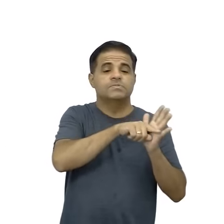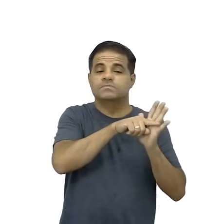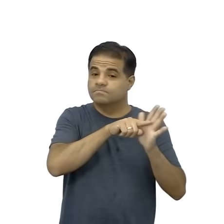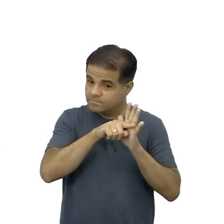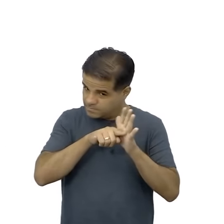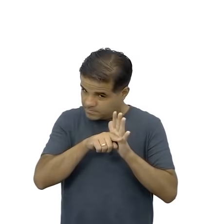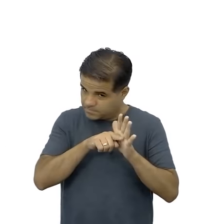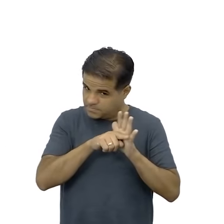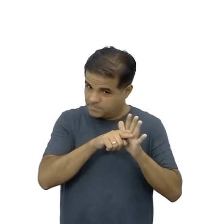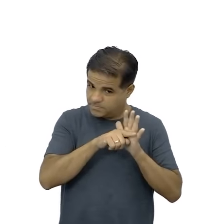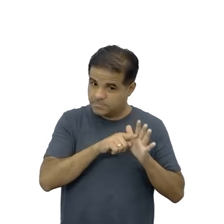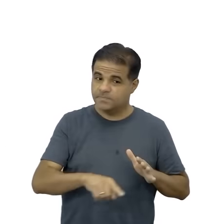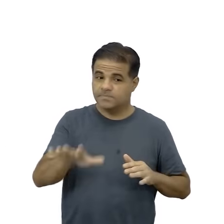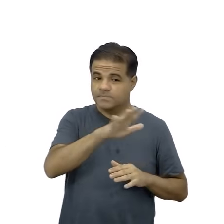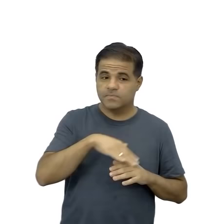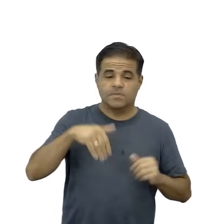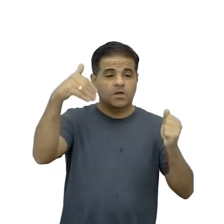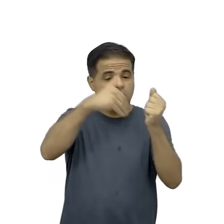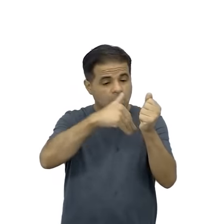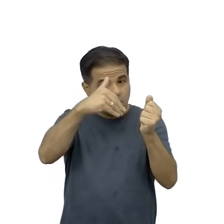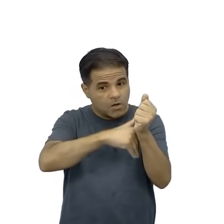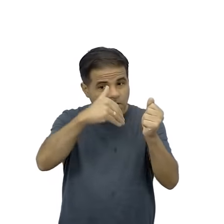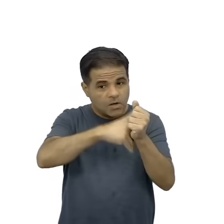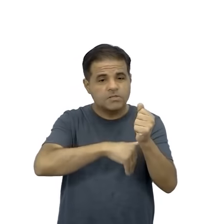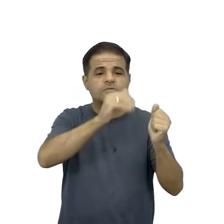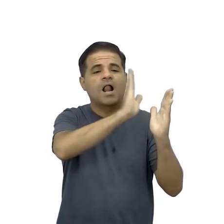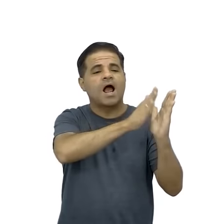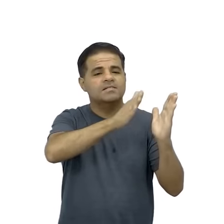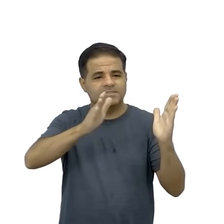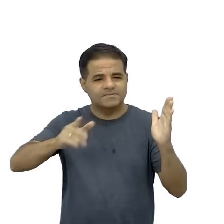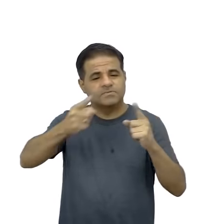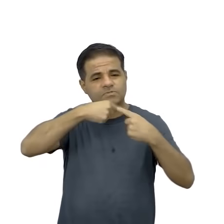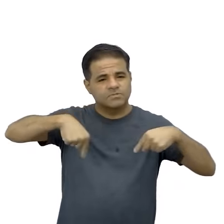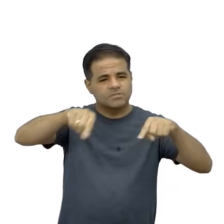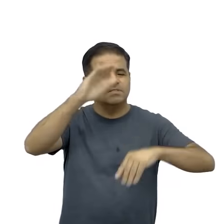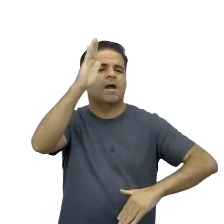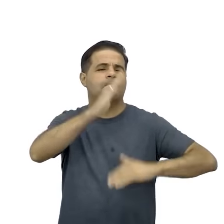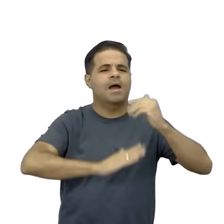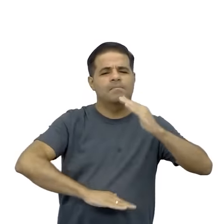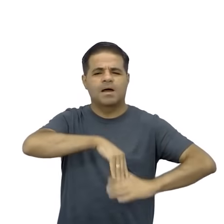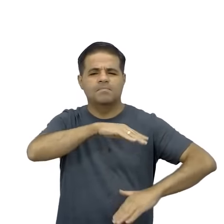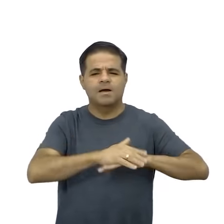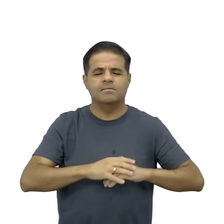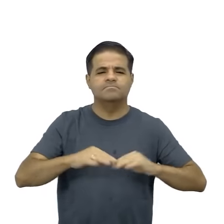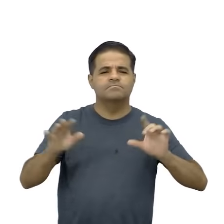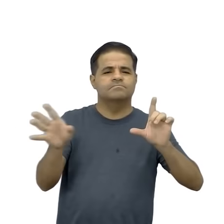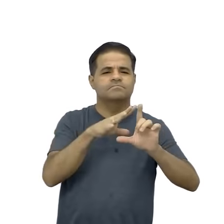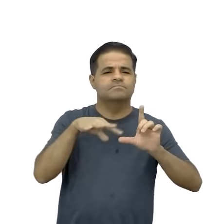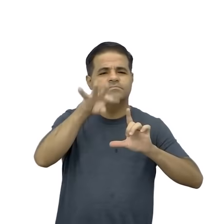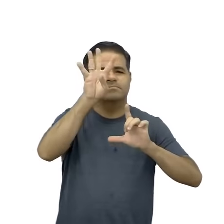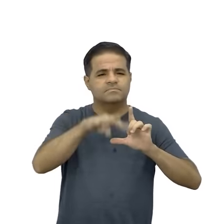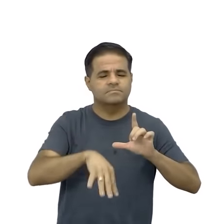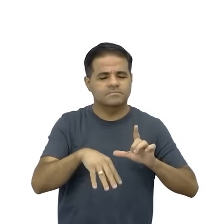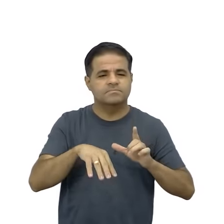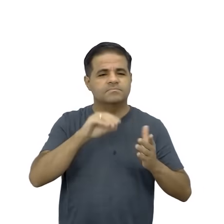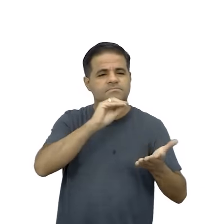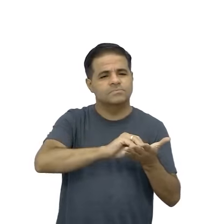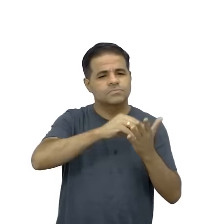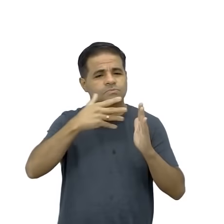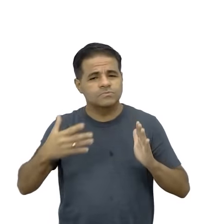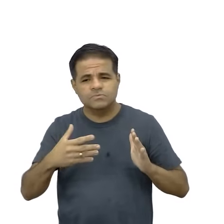este aqui, né, com esse código que classifica aqui a nossa habilidade nas nossas matrizes, né, curriculares,